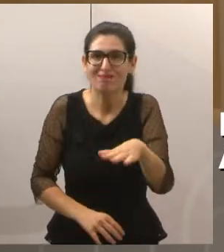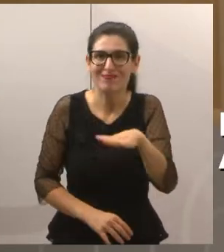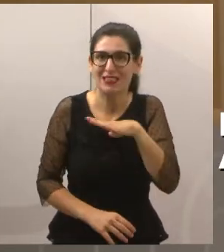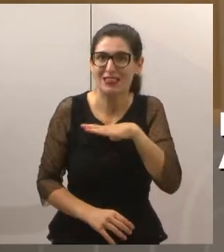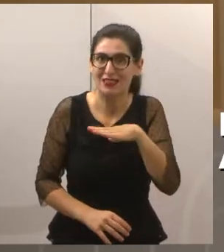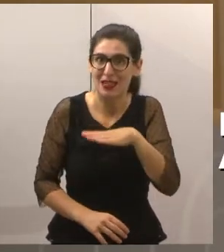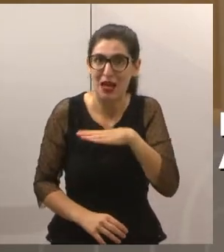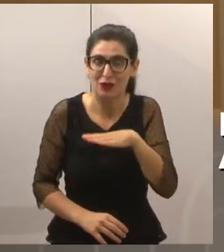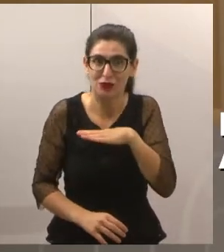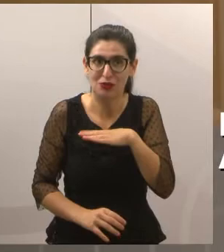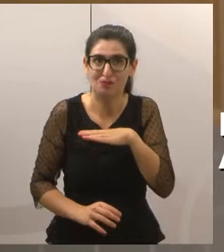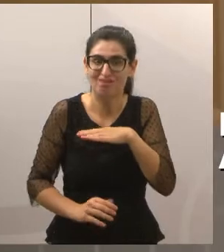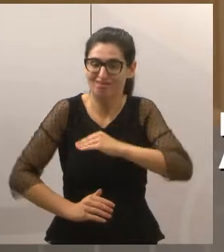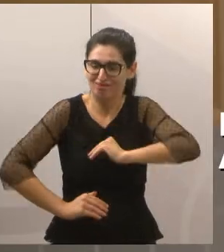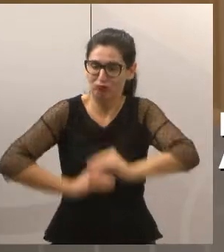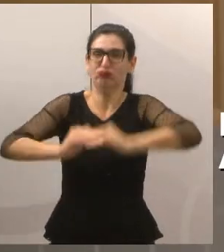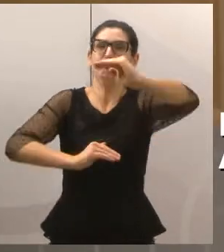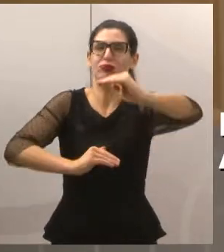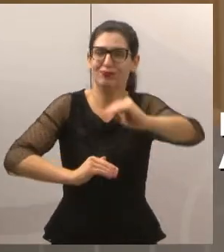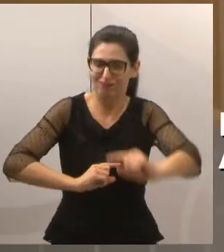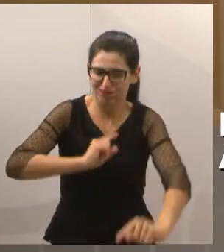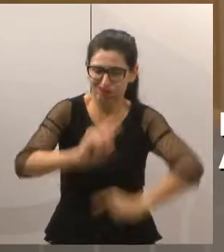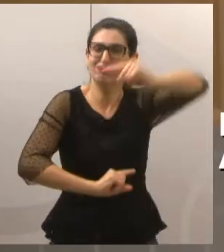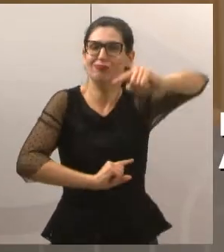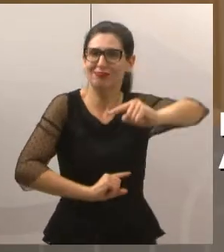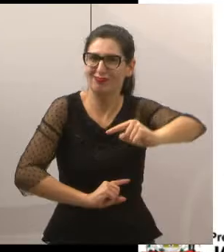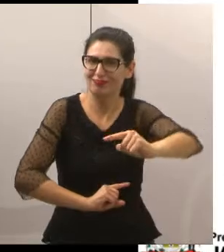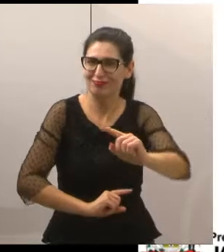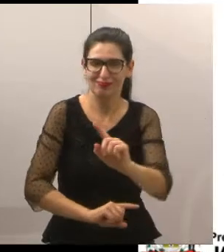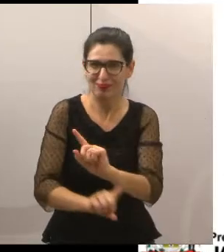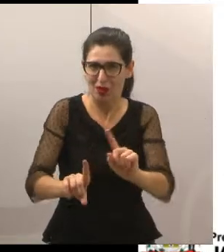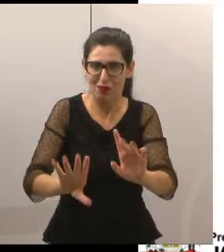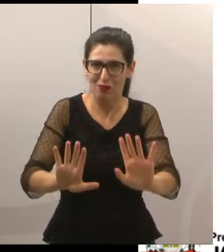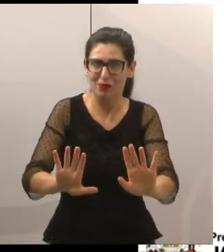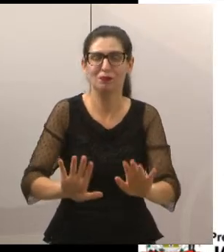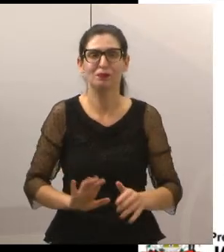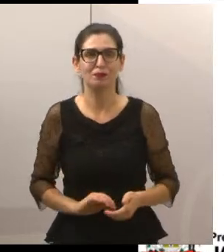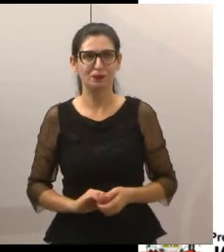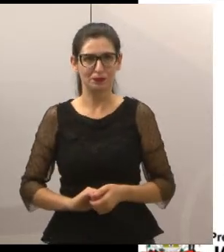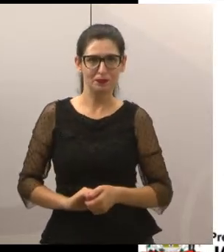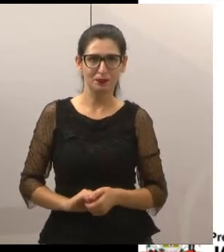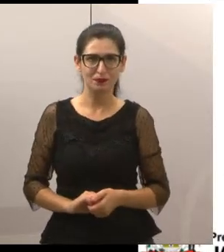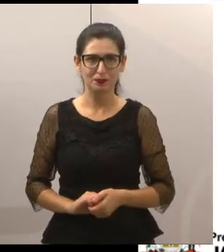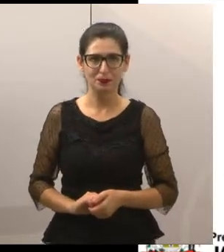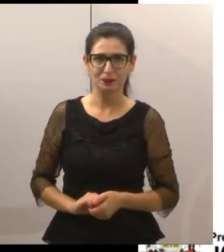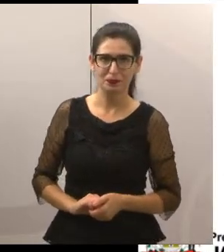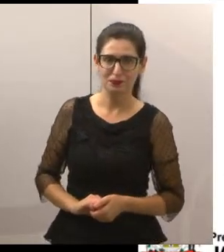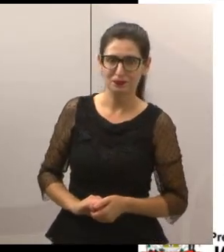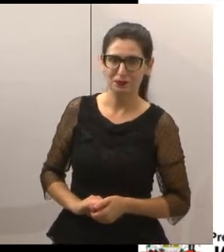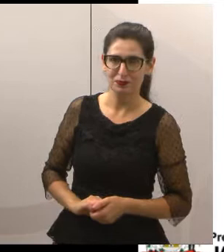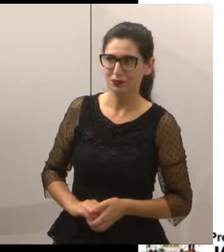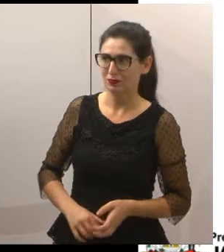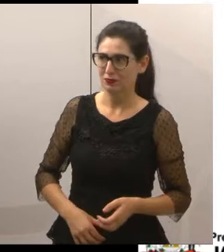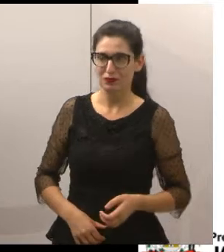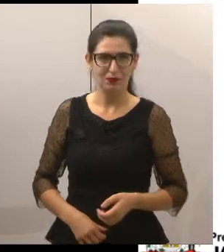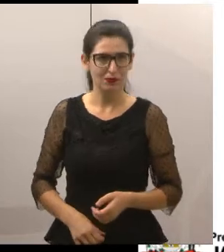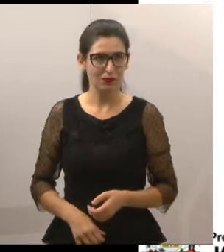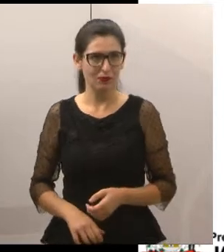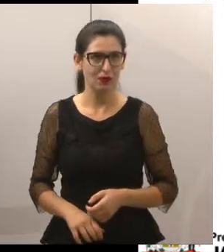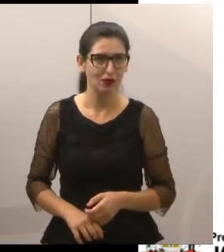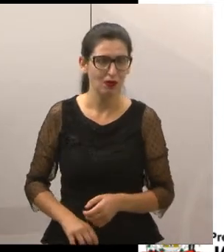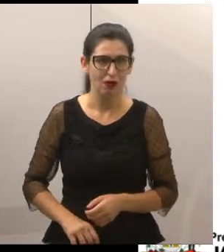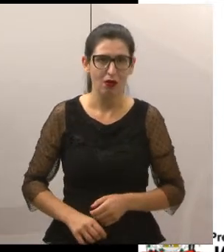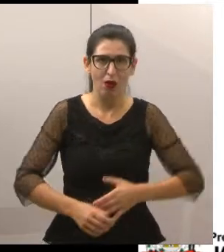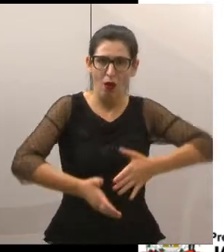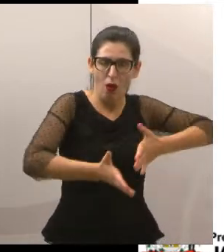considerável para o próximo ano. A gente está aqui, pode passar os slides dessas receitas. Nas receitas